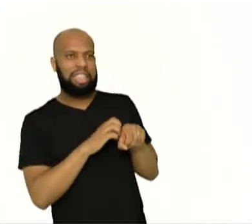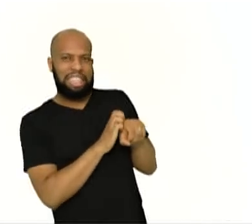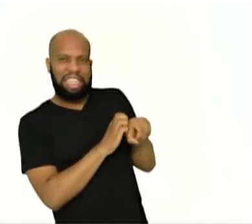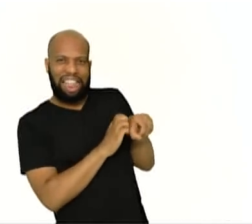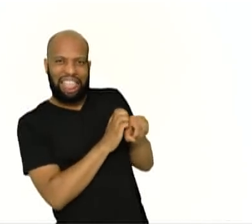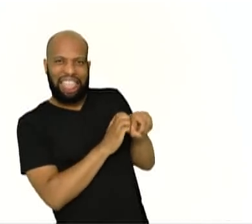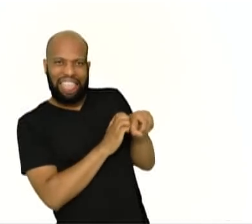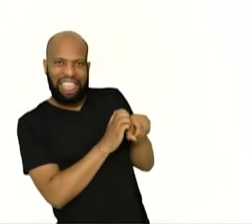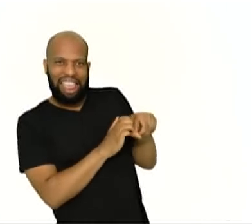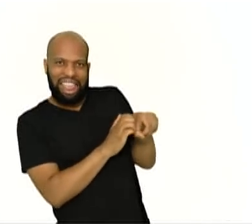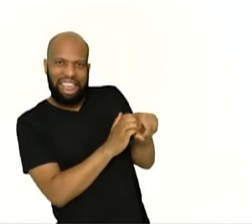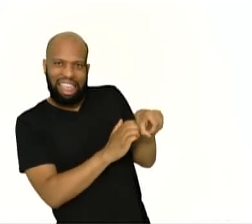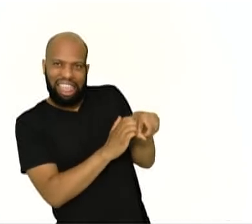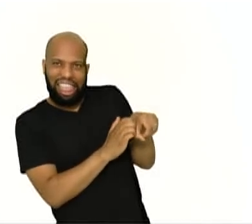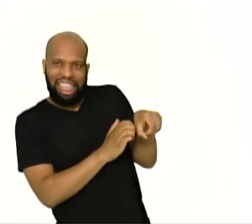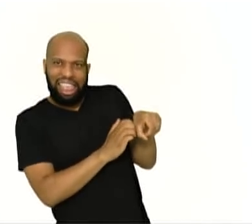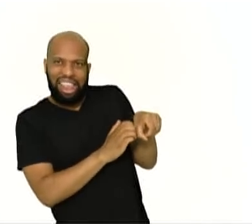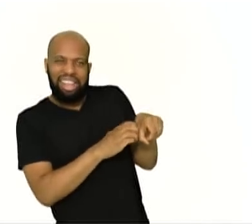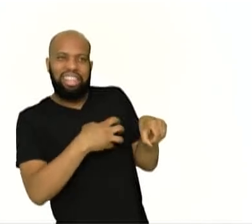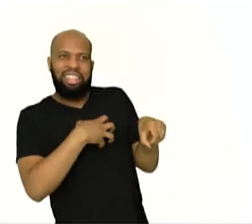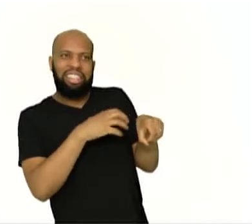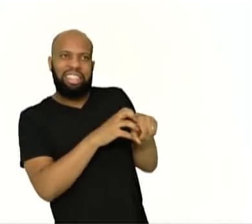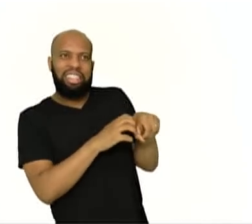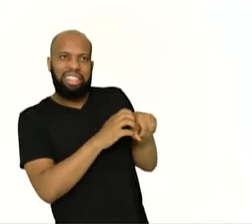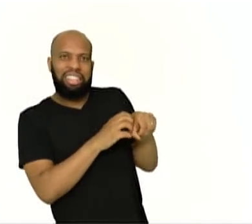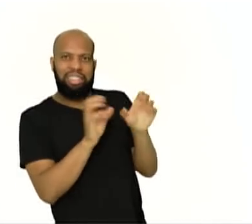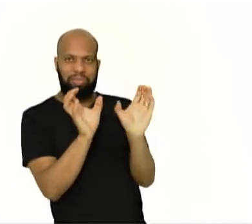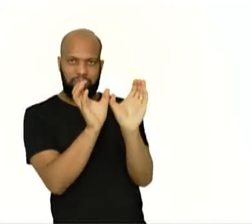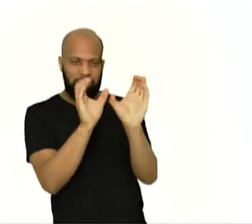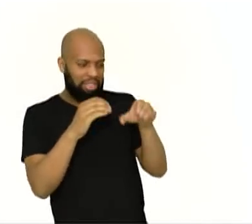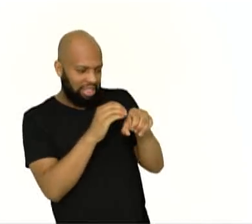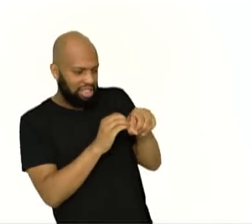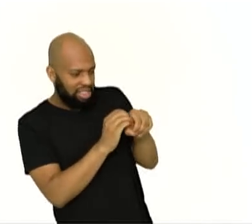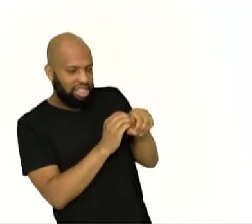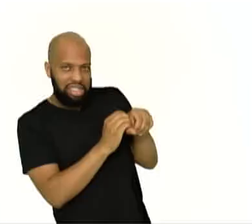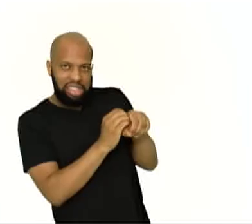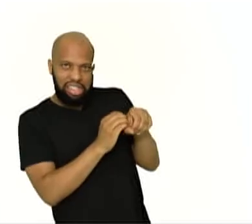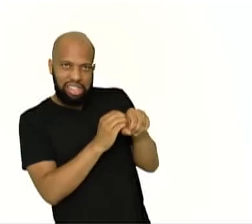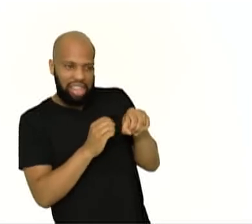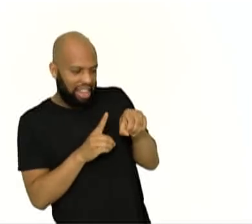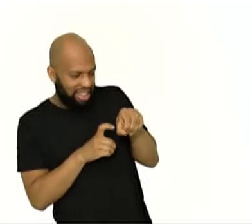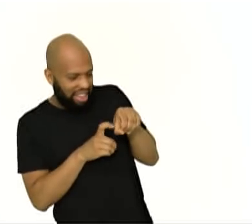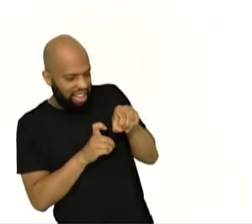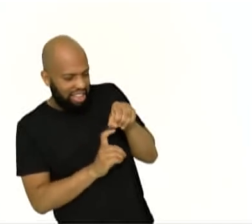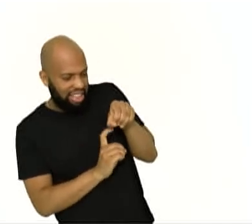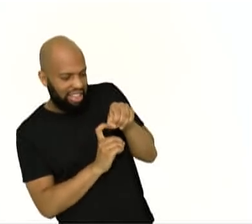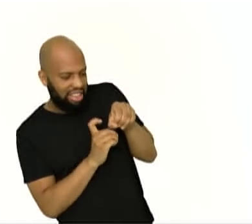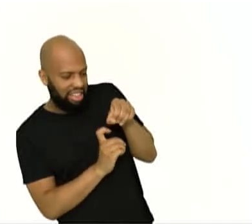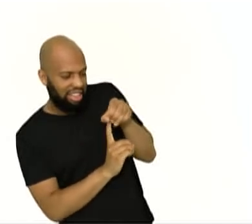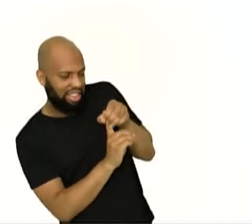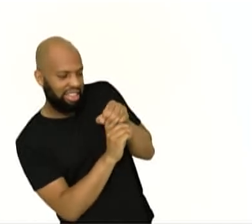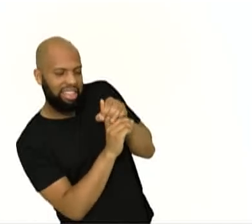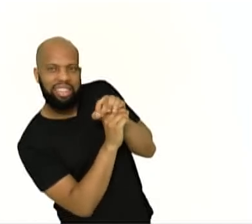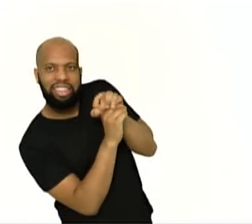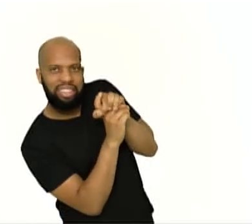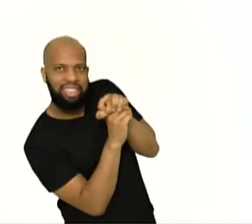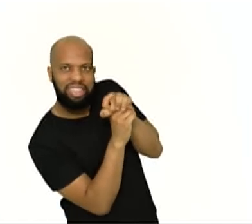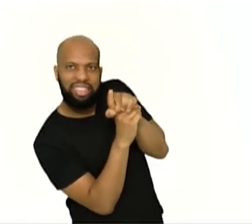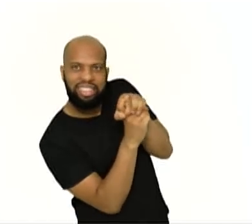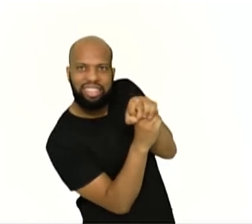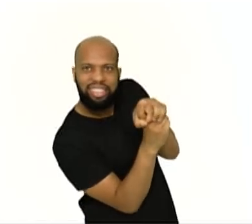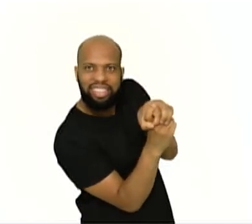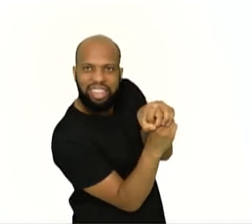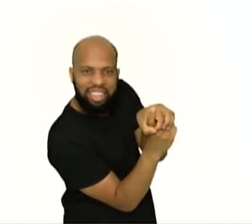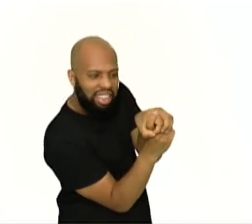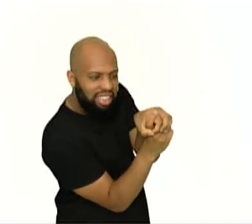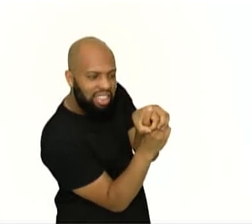uma coceirinha que você vai sentir no ânus. É esse verme querendo sair. Ele fica na abertura,